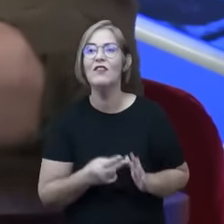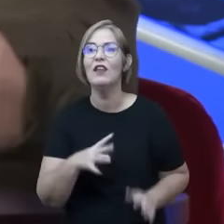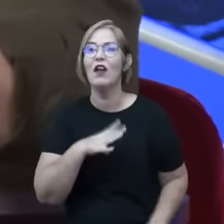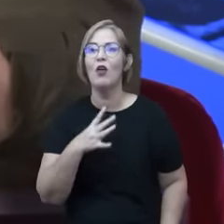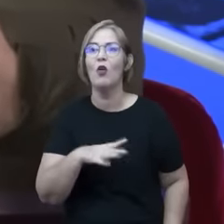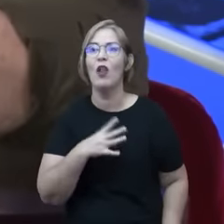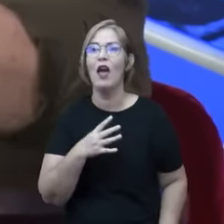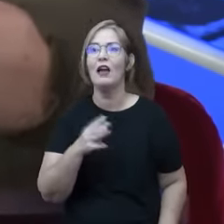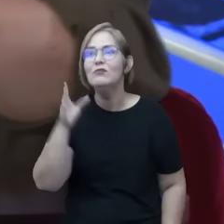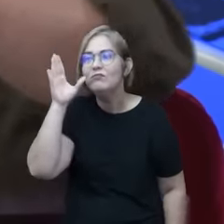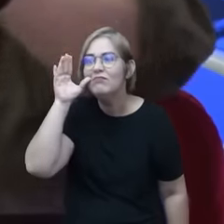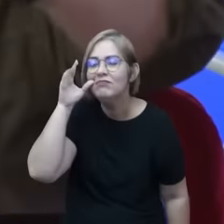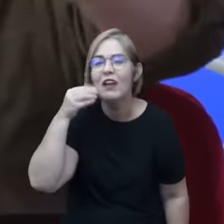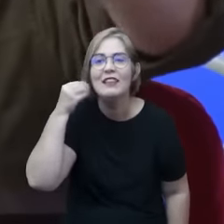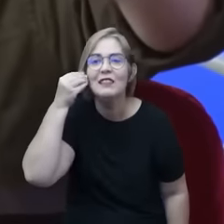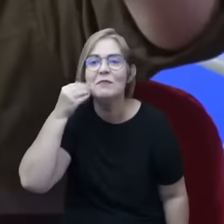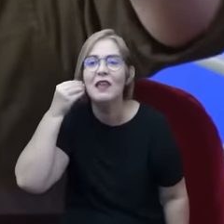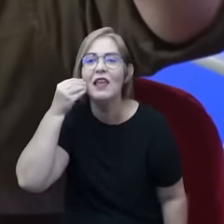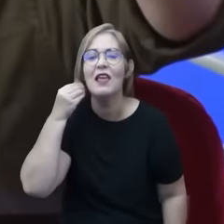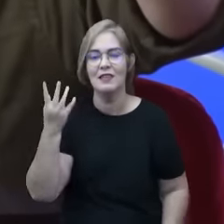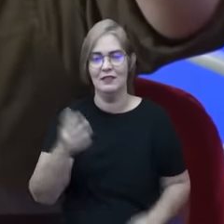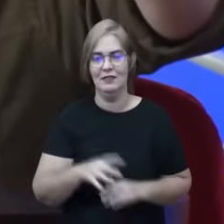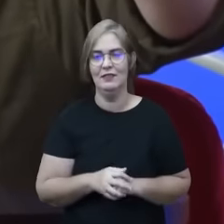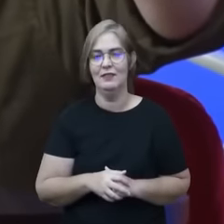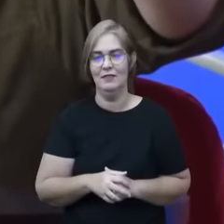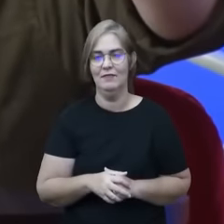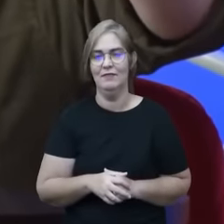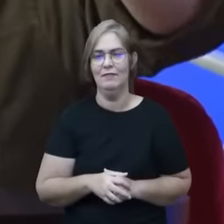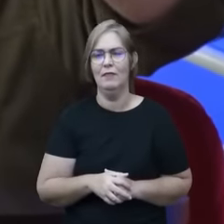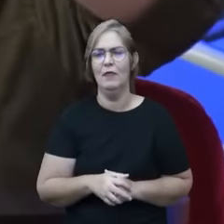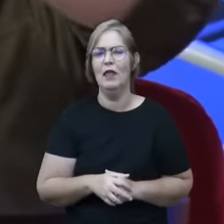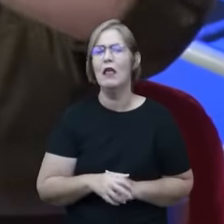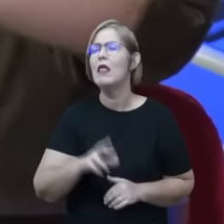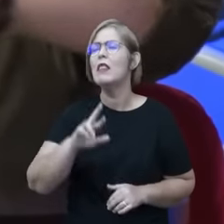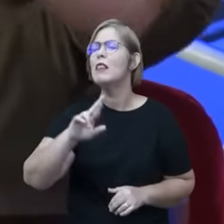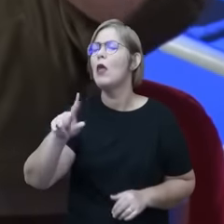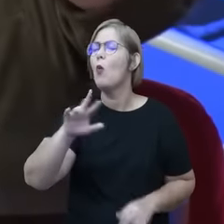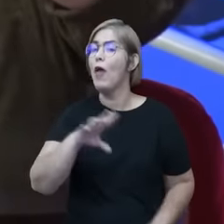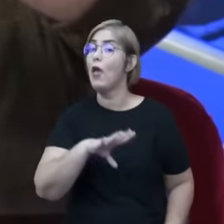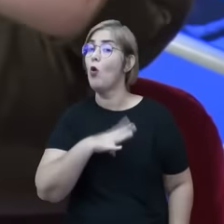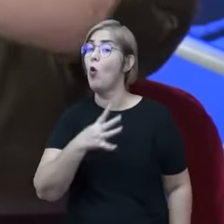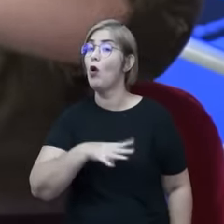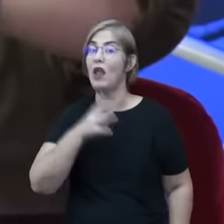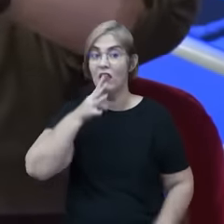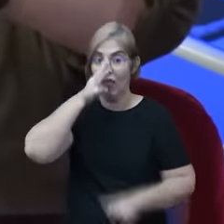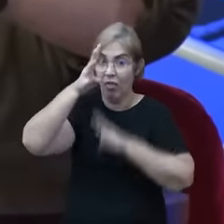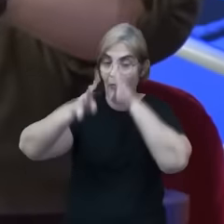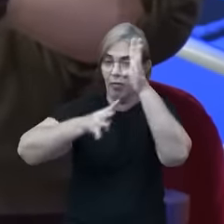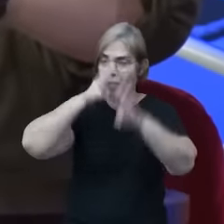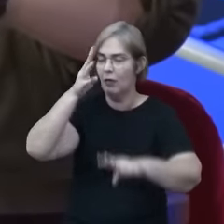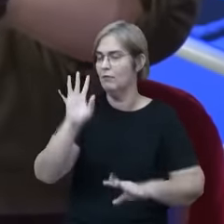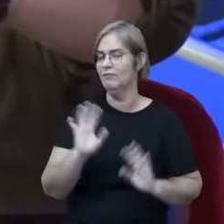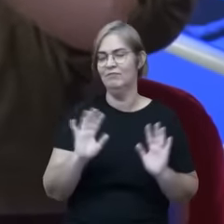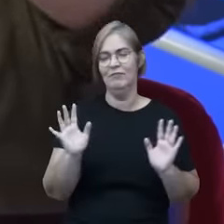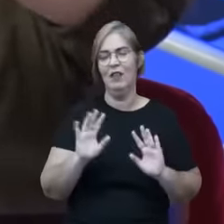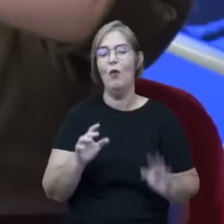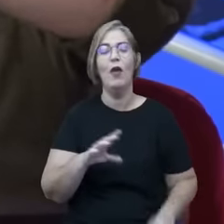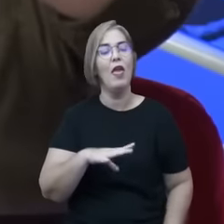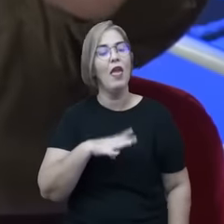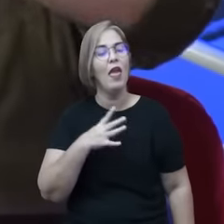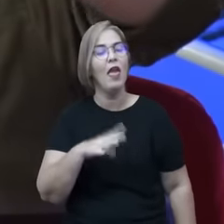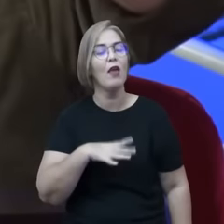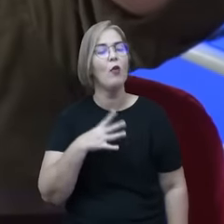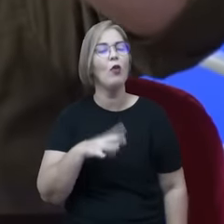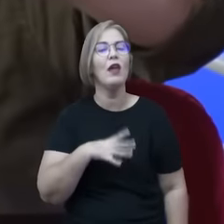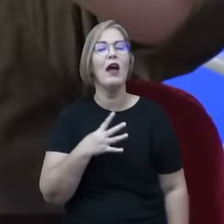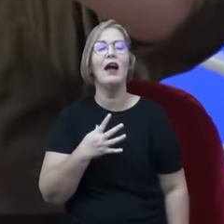justamente, mas não é a coragem do temerário, é a coragem no seu sentido clássico. O que que é a coragem